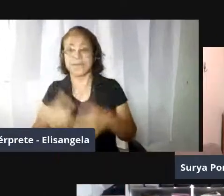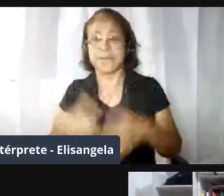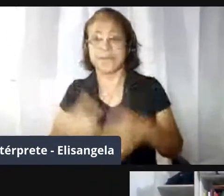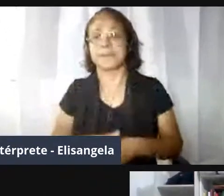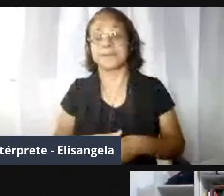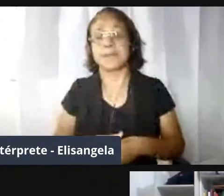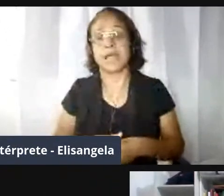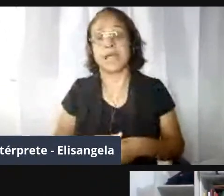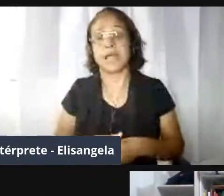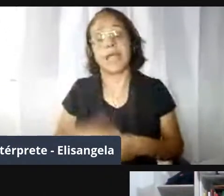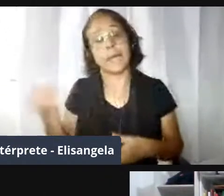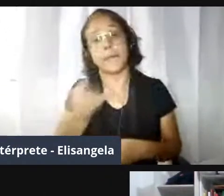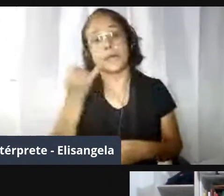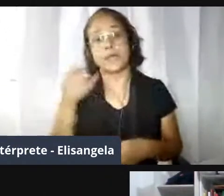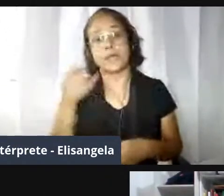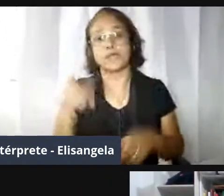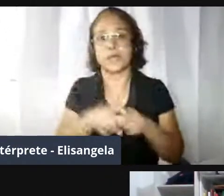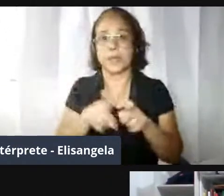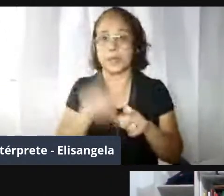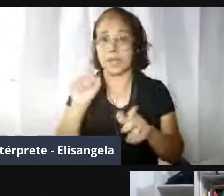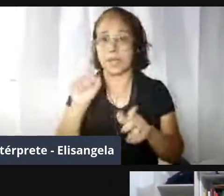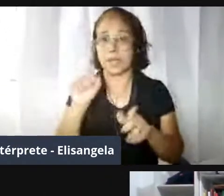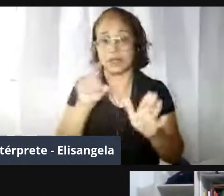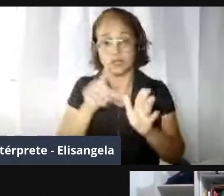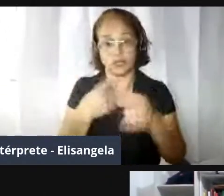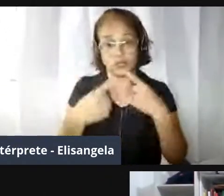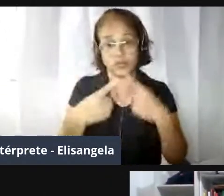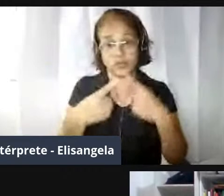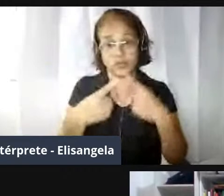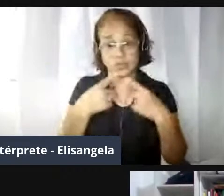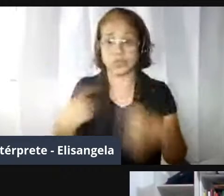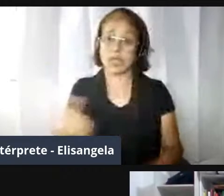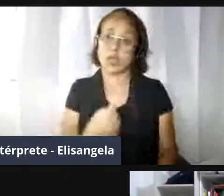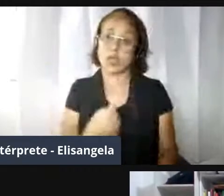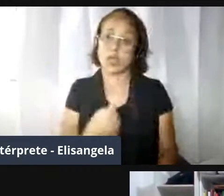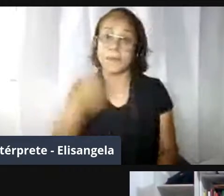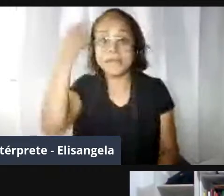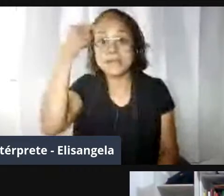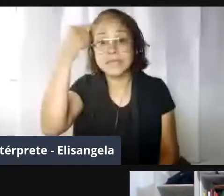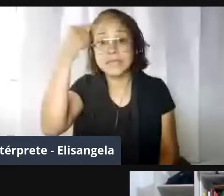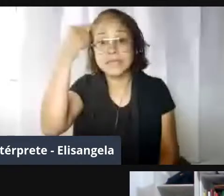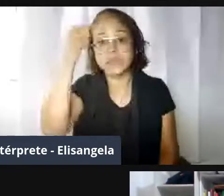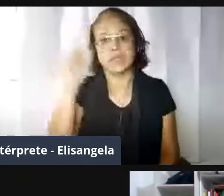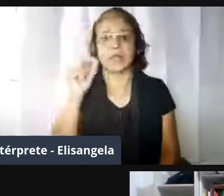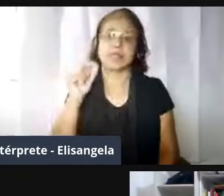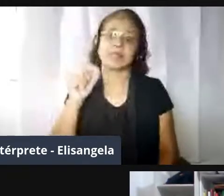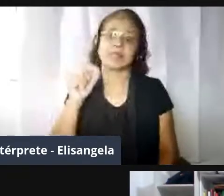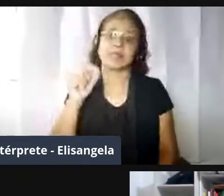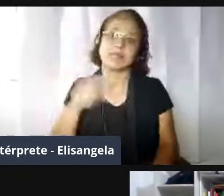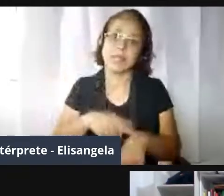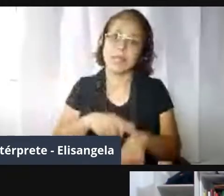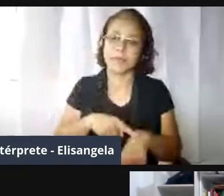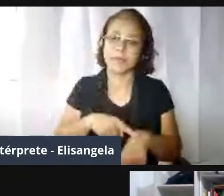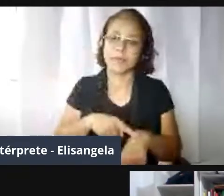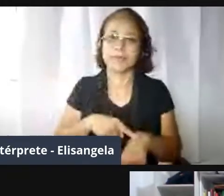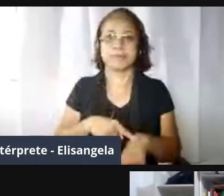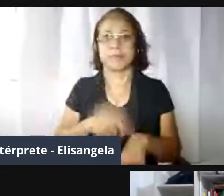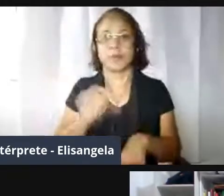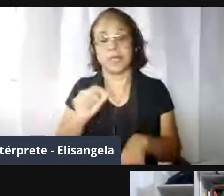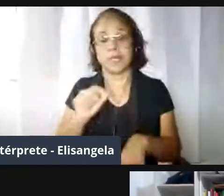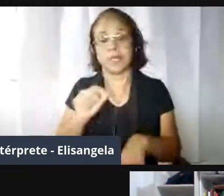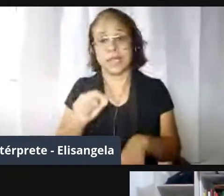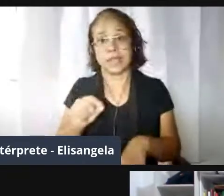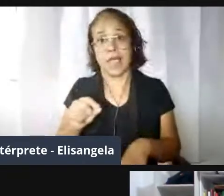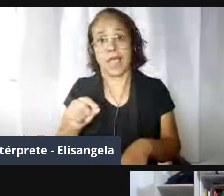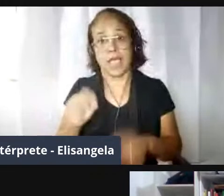dessas discussões, né, para que pensemos em tempos tão sombrios que estamos vivendo, onde a educação como um todo, né, não só no segmento